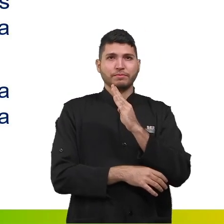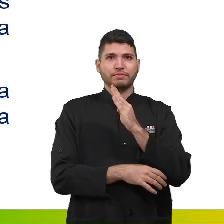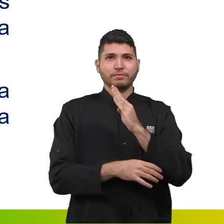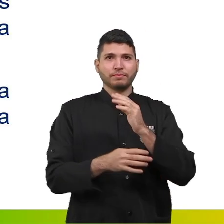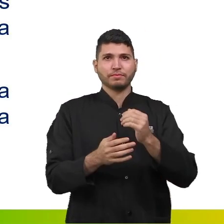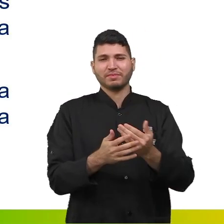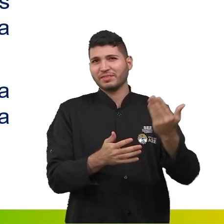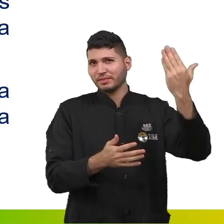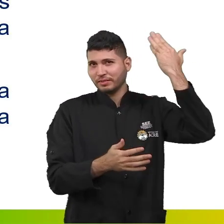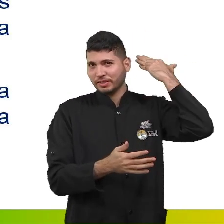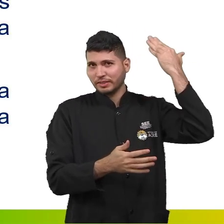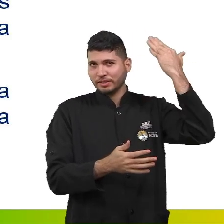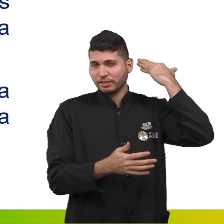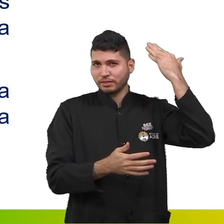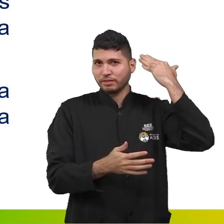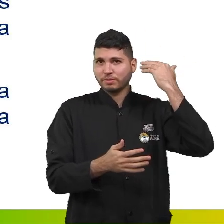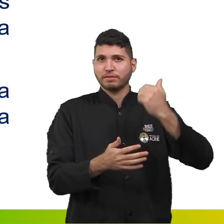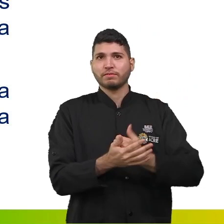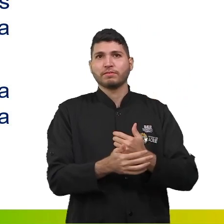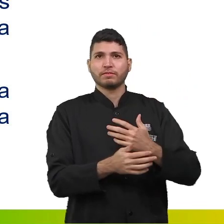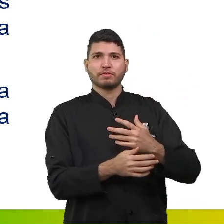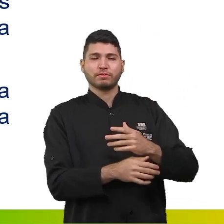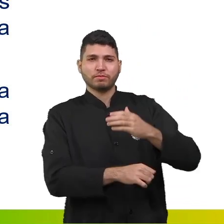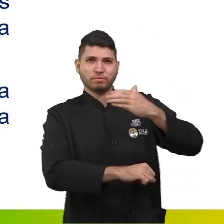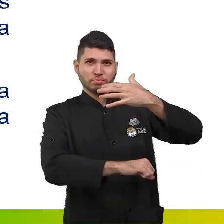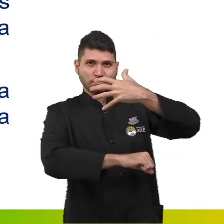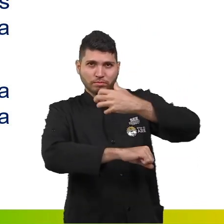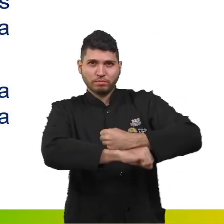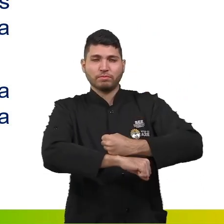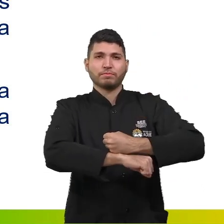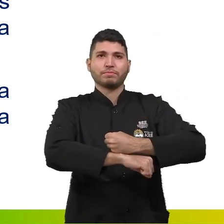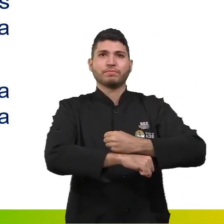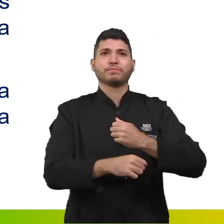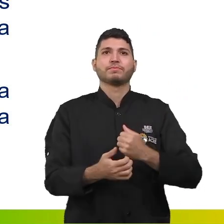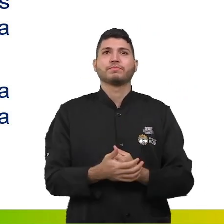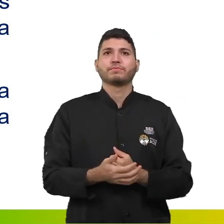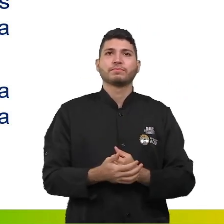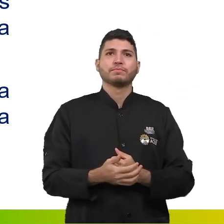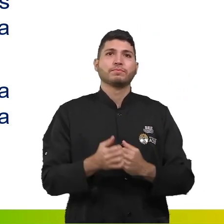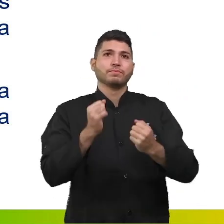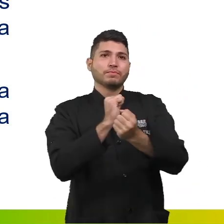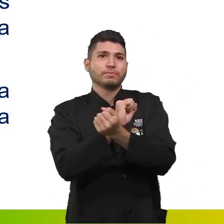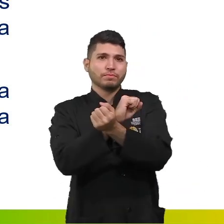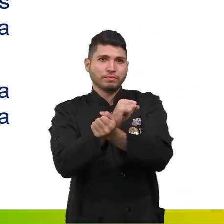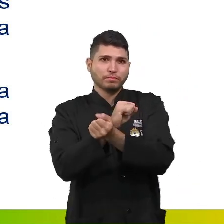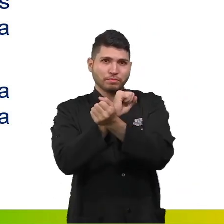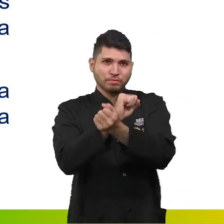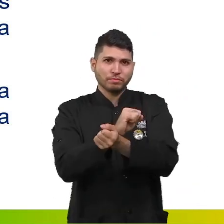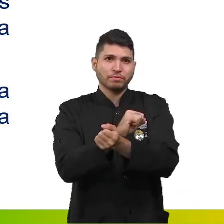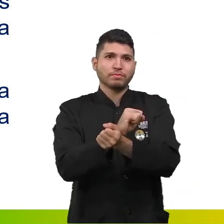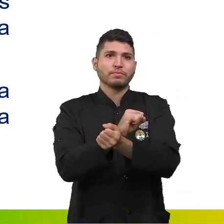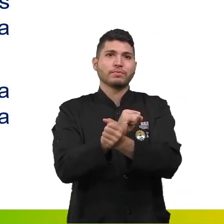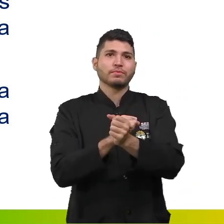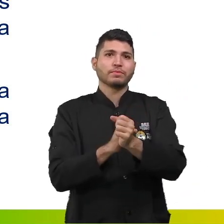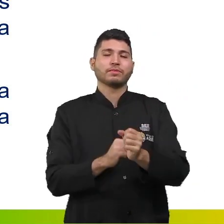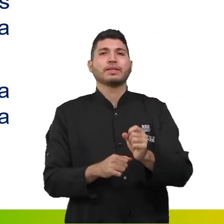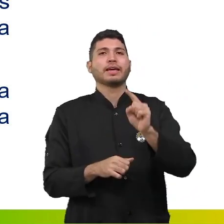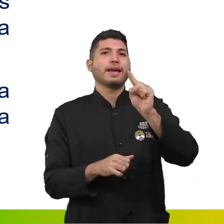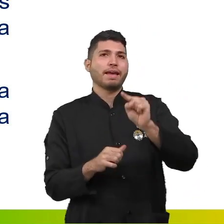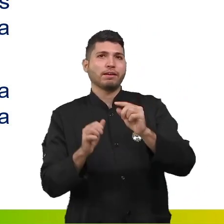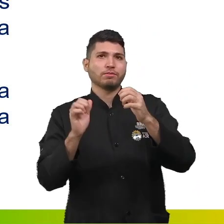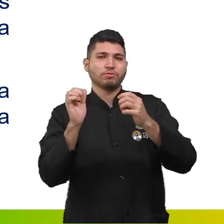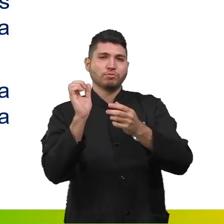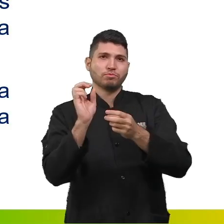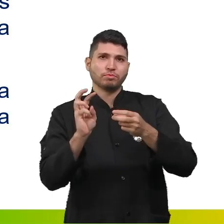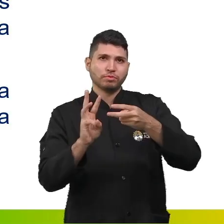os primórdios da colonização. Inicialmente, o escravo é o indígena. Só que aos poucos a mão